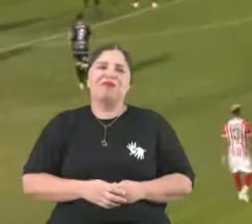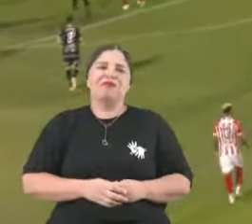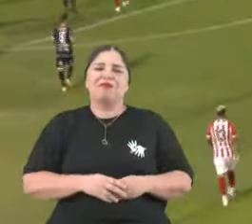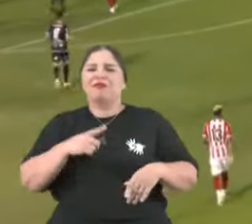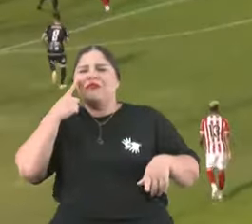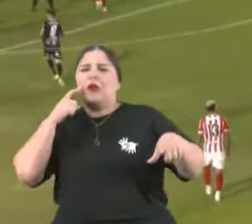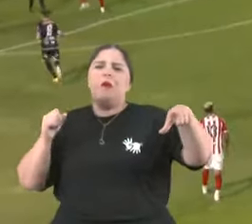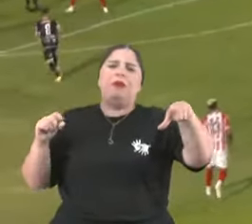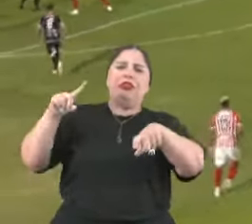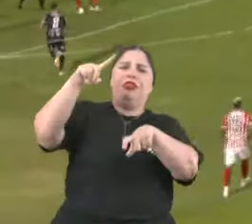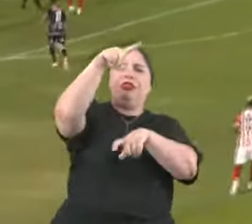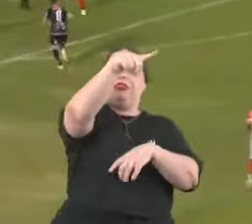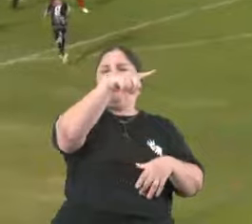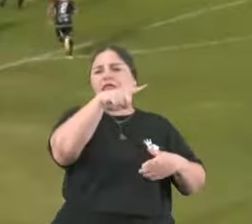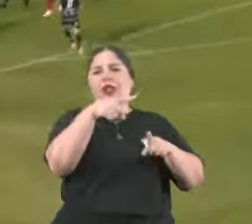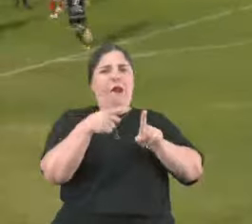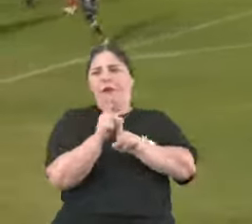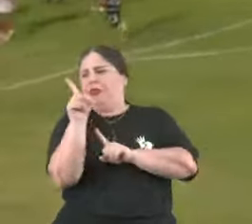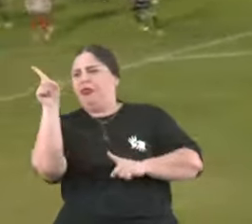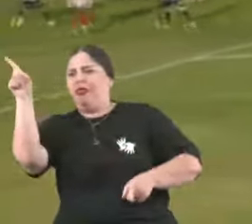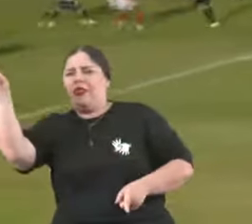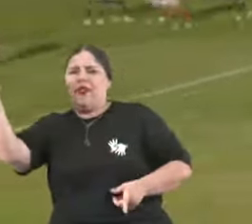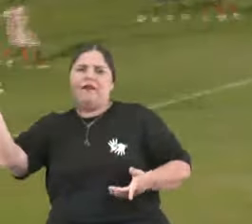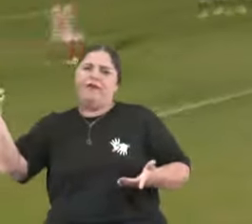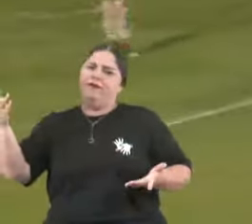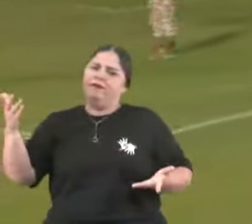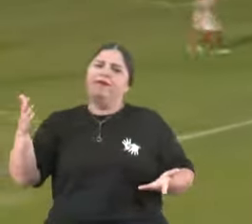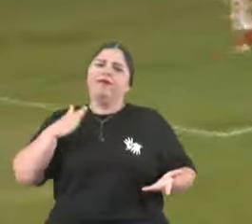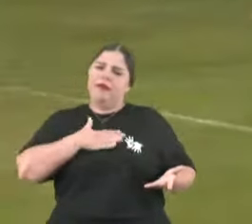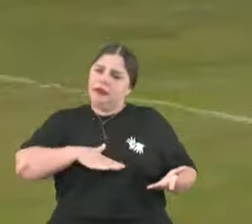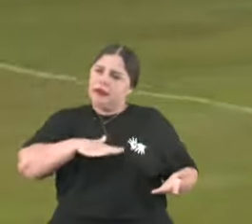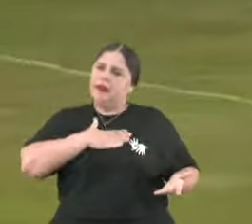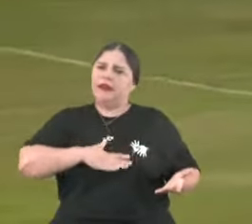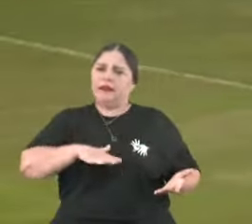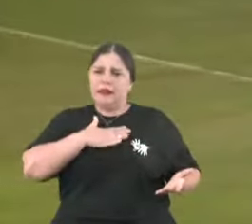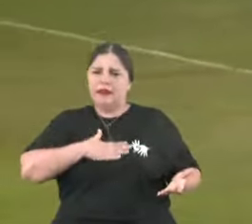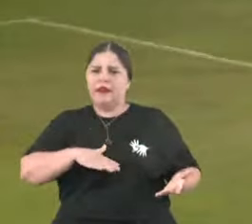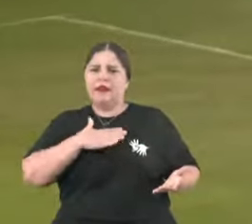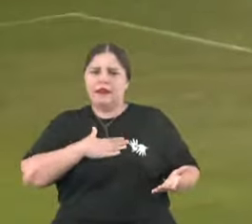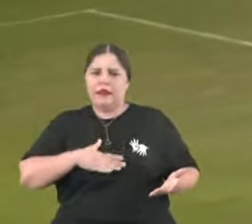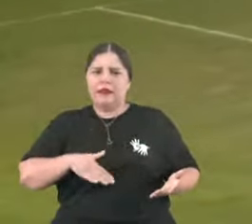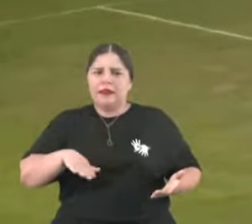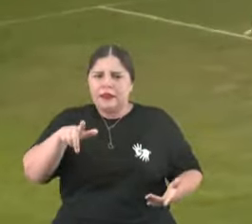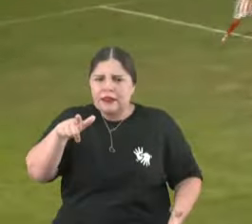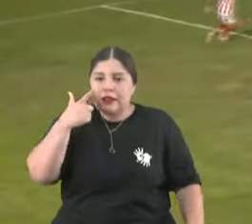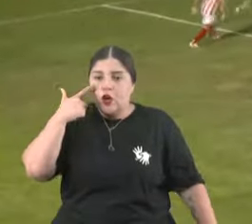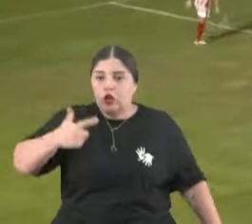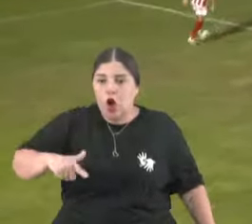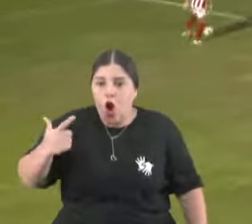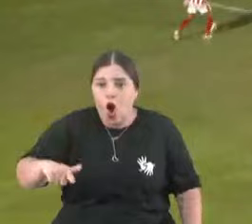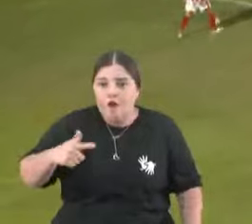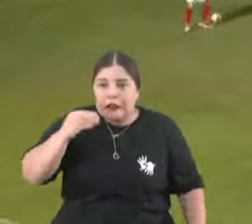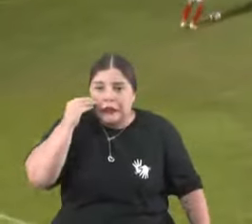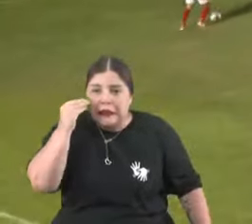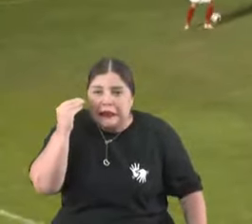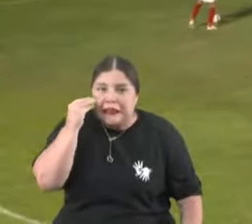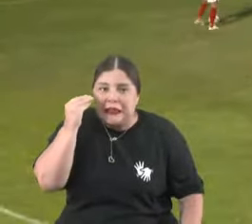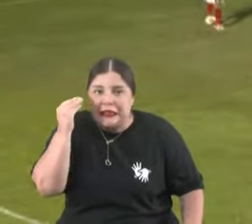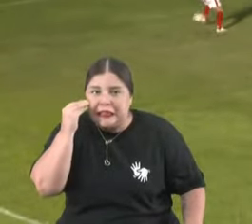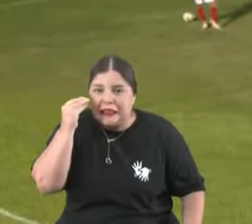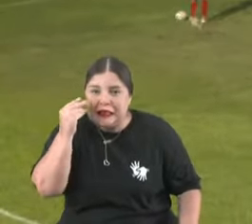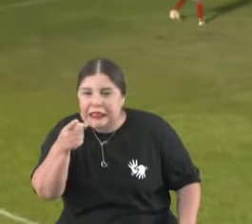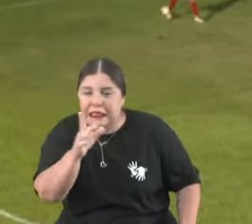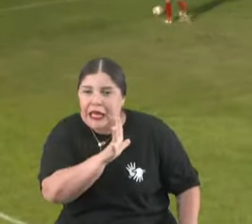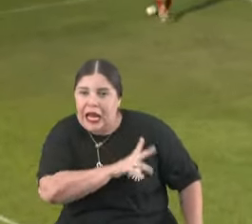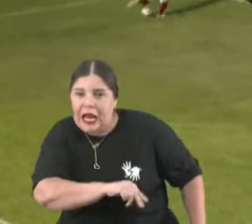Colina. E o Colina deve ir a nocaute já, porque foi uma lapada. Vem o CRB de novo, cruzamento, a bola passa. Não passa pelo GG, que fica com a